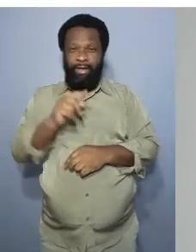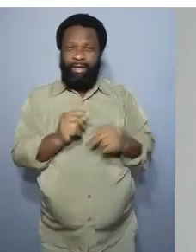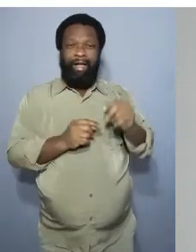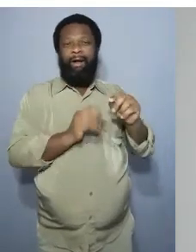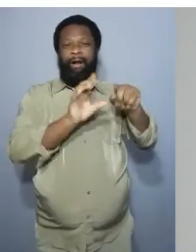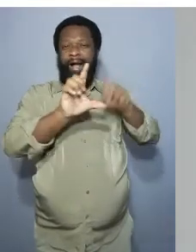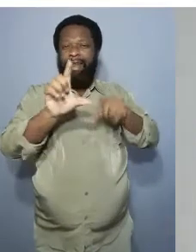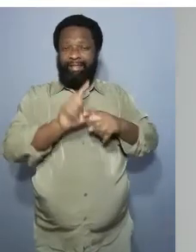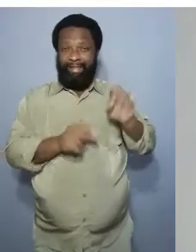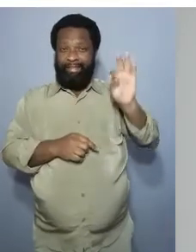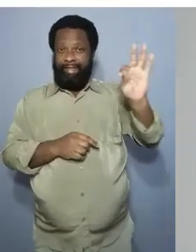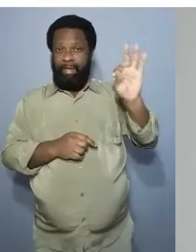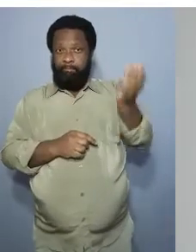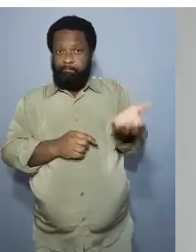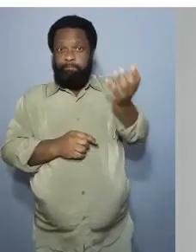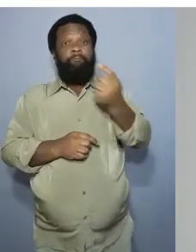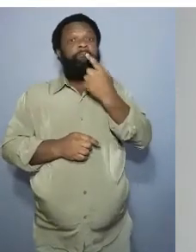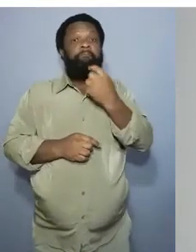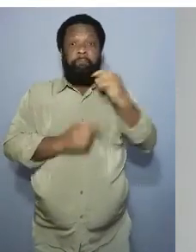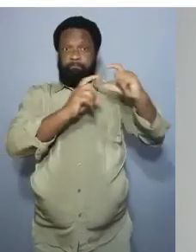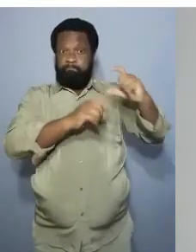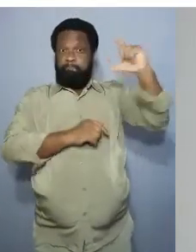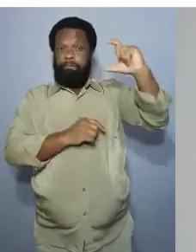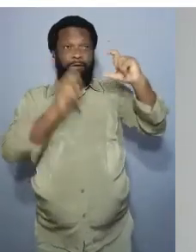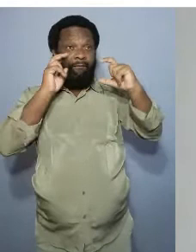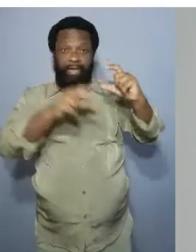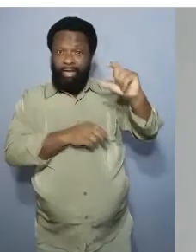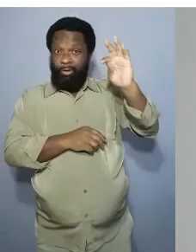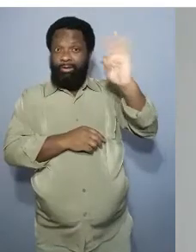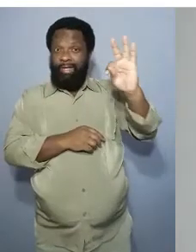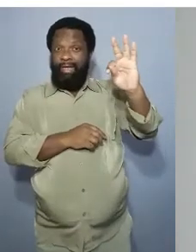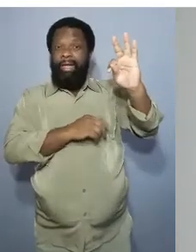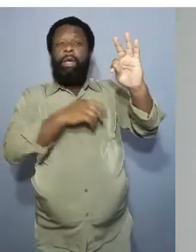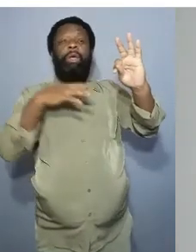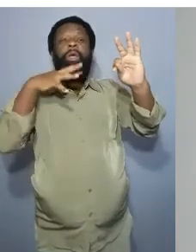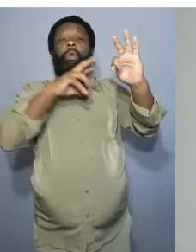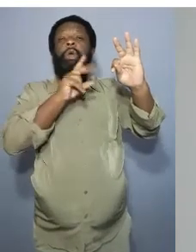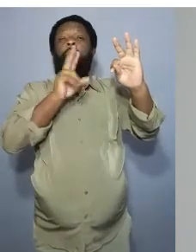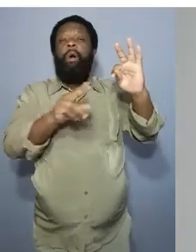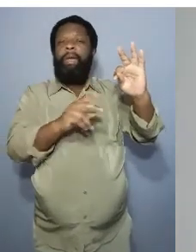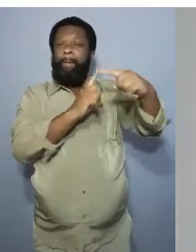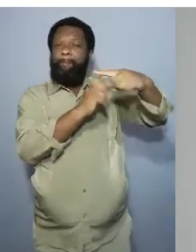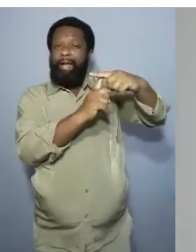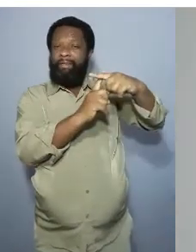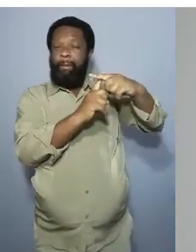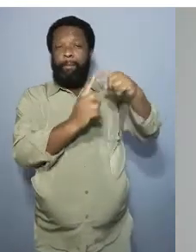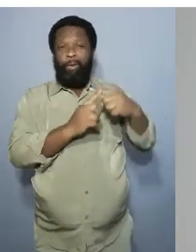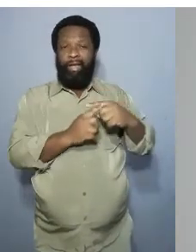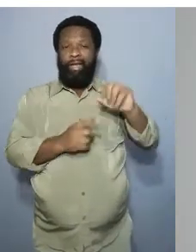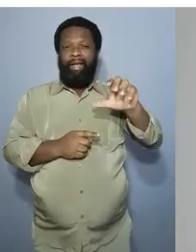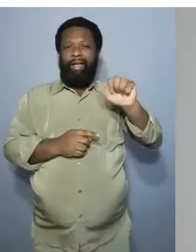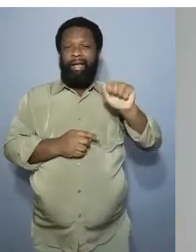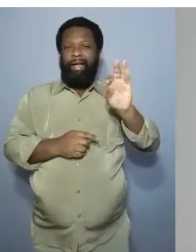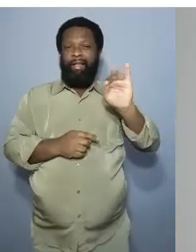pegar esse T, eu até coloquei com uma cor diferente, para vocês olharem para esse T e imaginarem um mais. Porque o cátion, ele vai ser